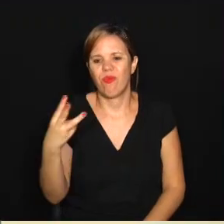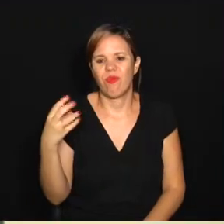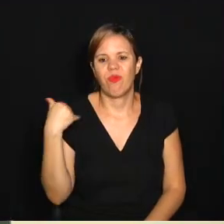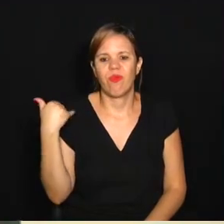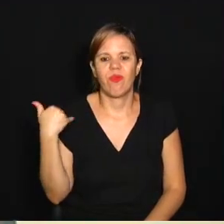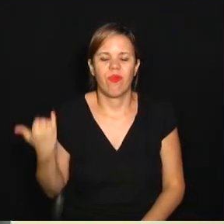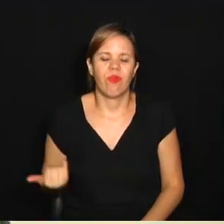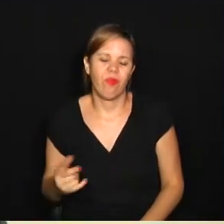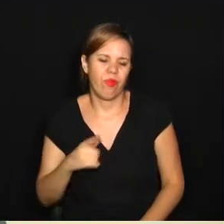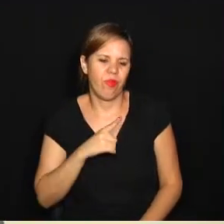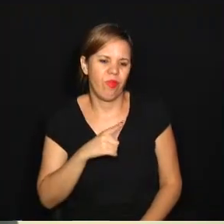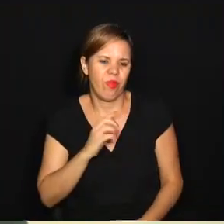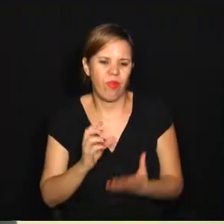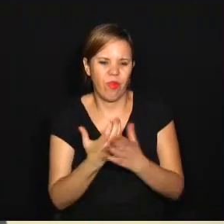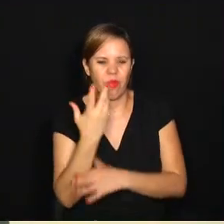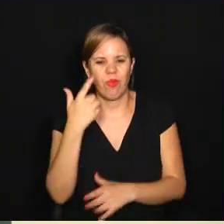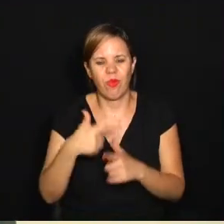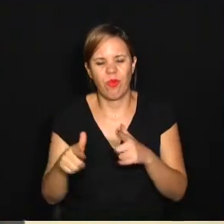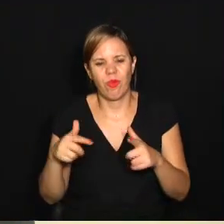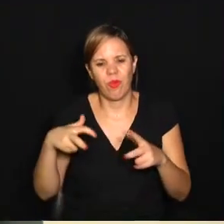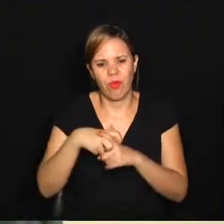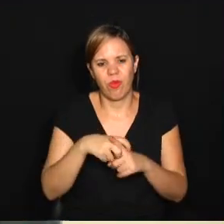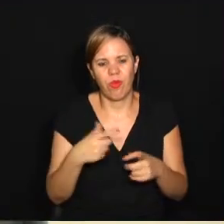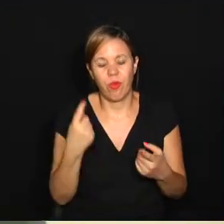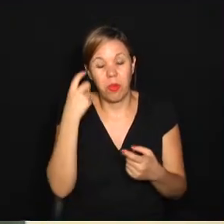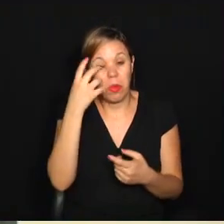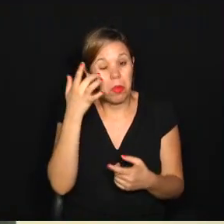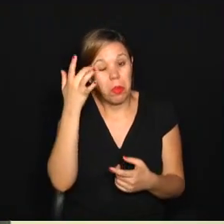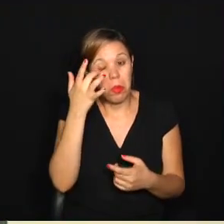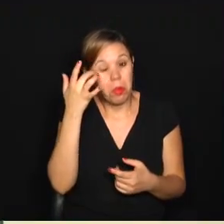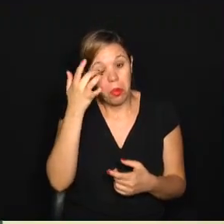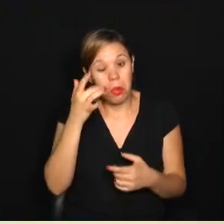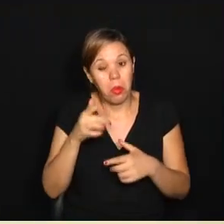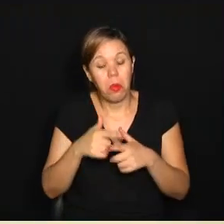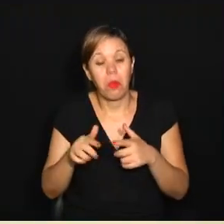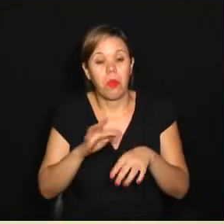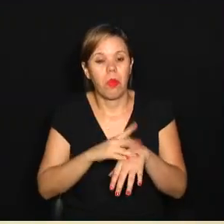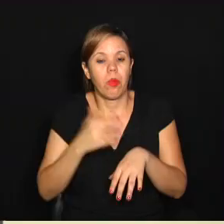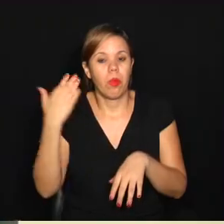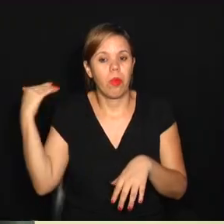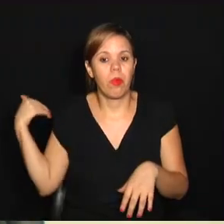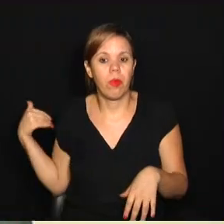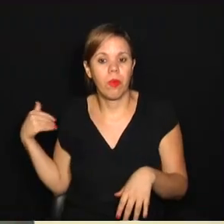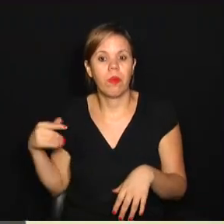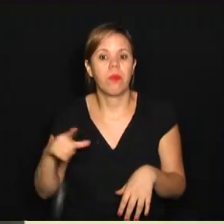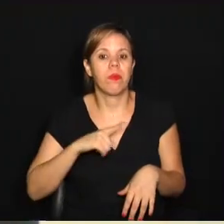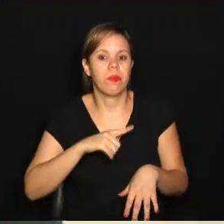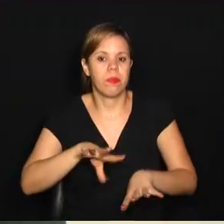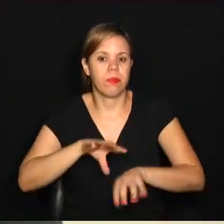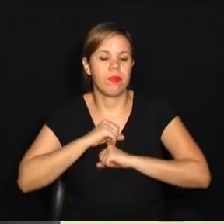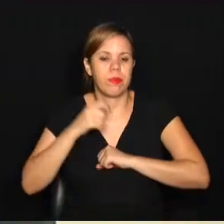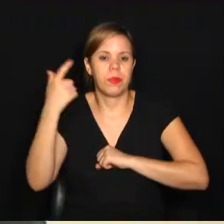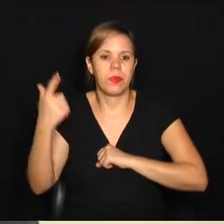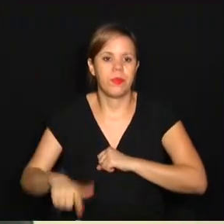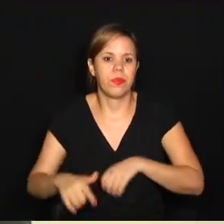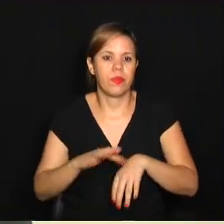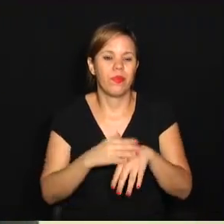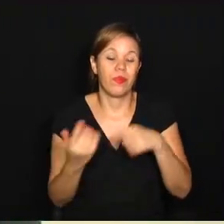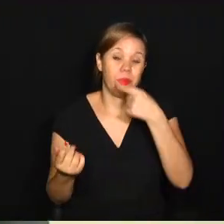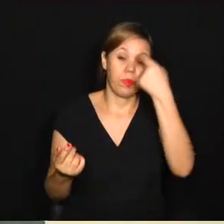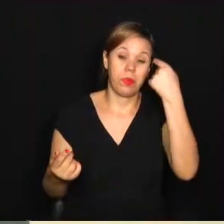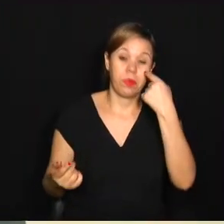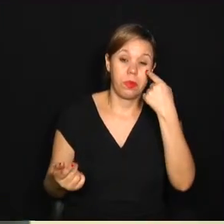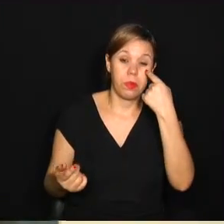um acidente e perfurou uma das vistas. Consequentemente, naquela época, ele pegou uma outra infecção no outro